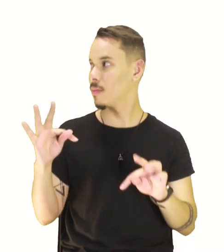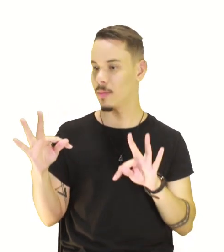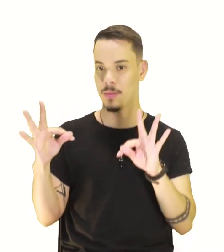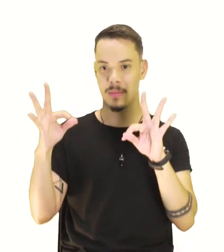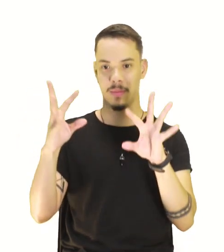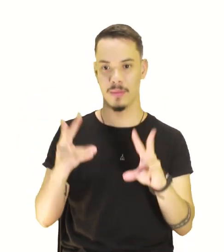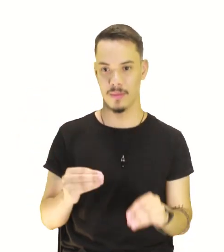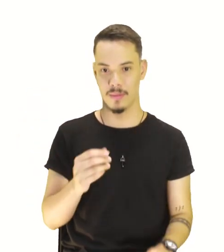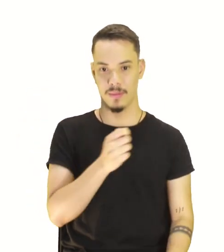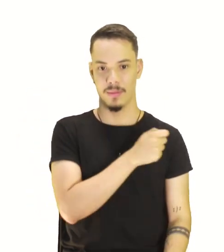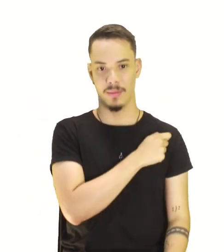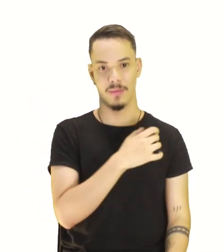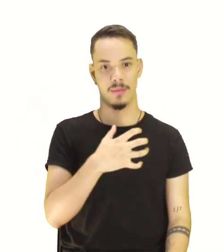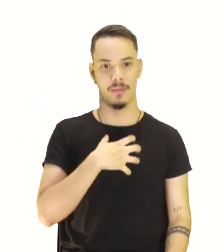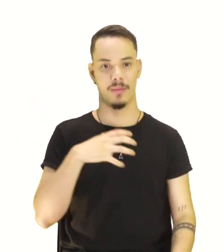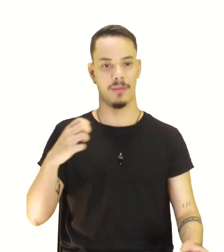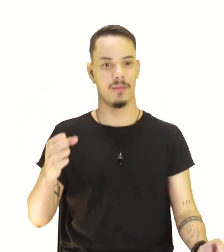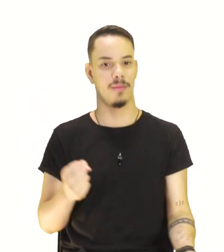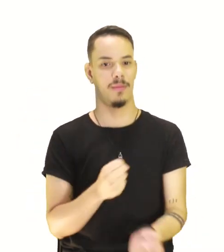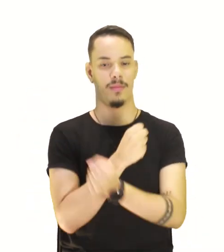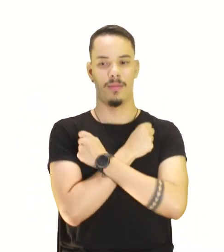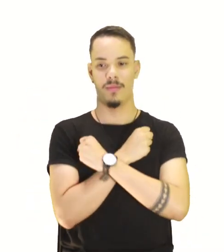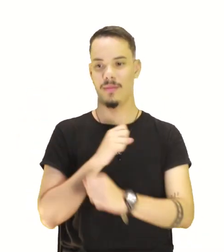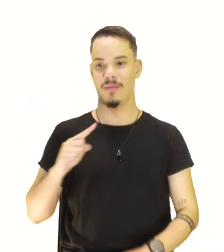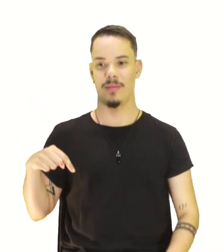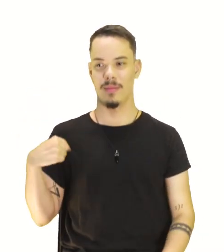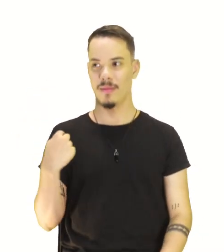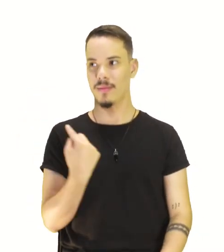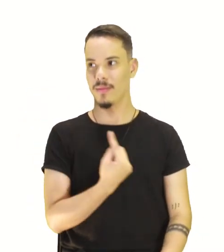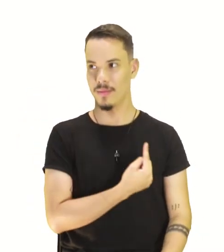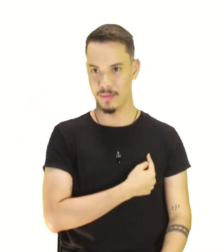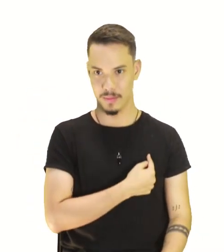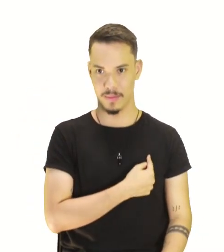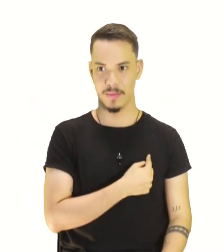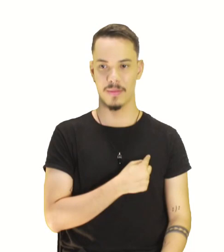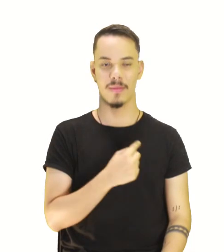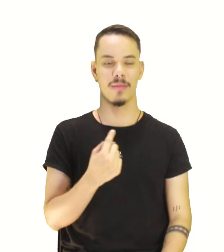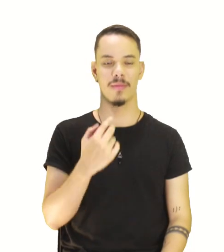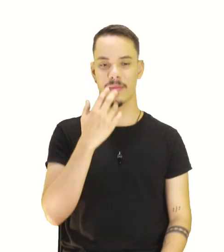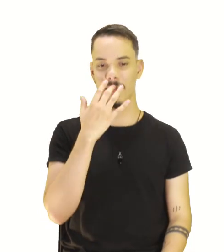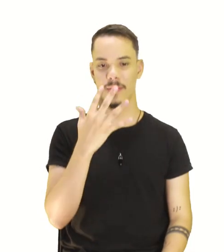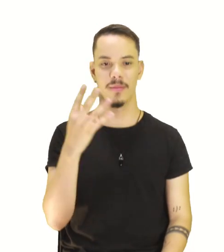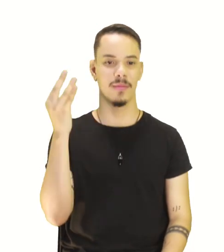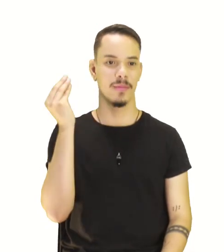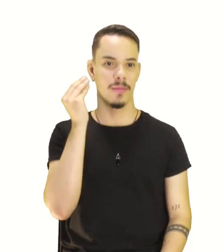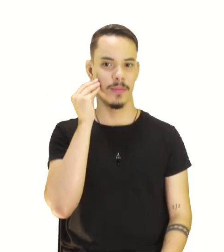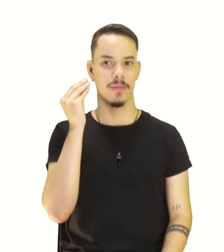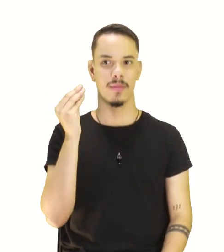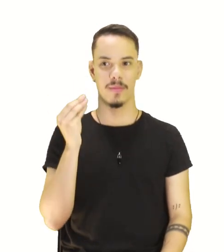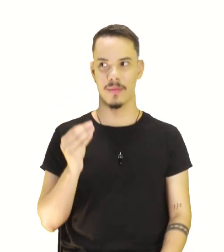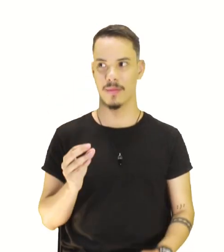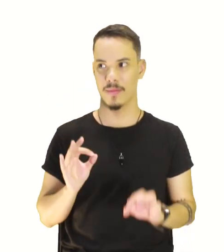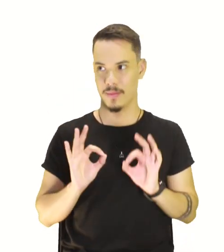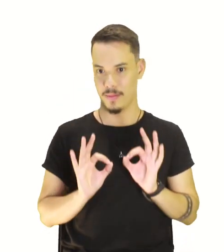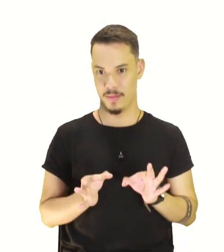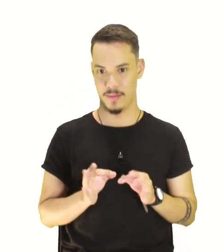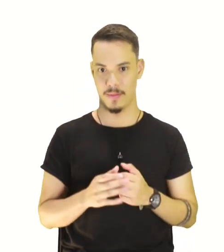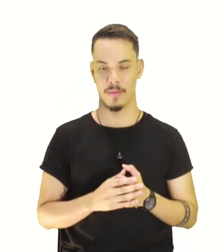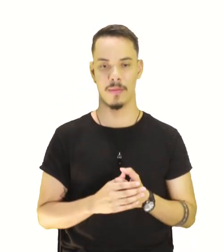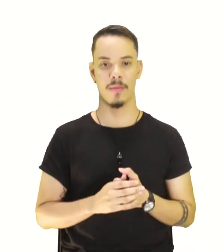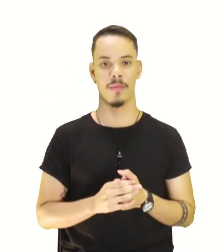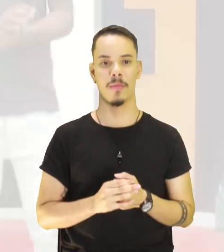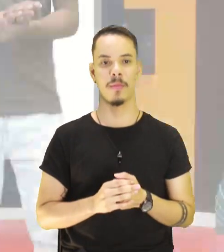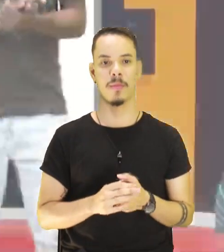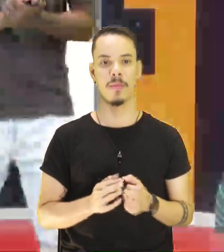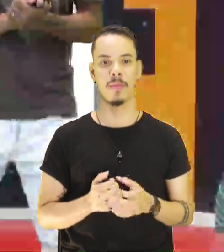aí sintam-se abraçados por nós. Um cheiro, um beijo para todos vocês. Vamos junto aqui com eles? Vamos lá?